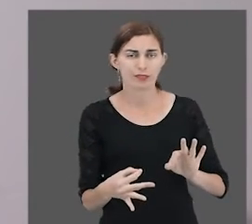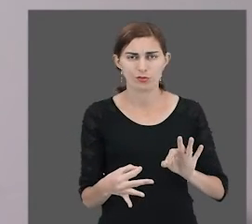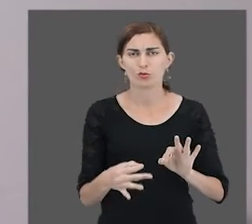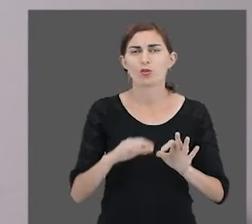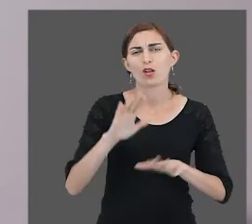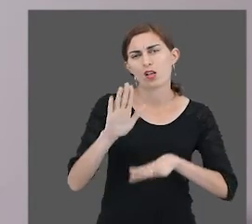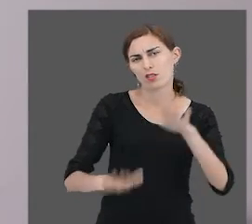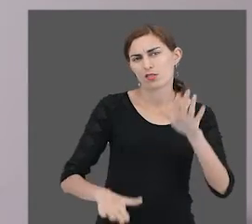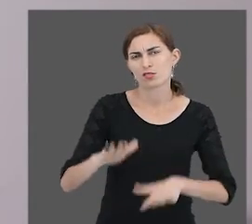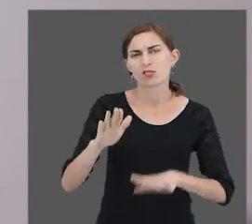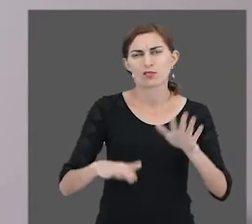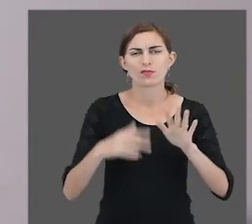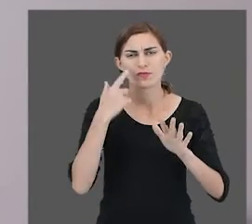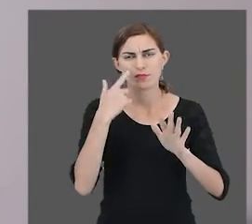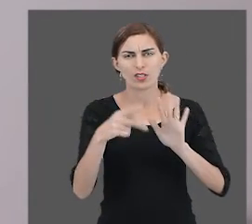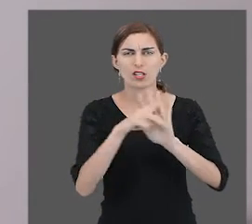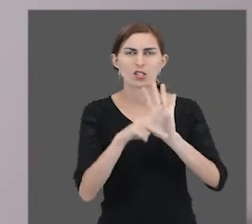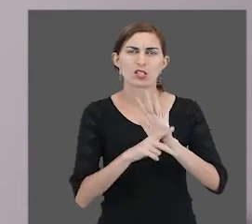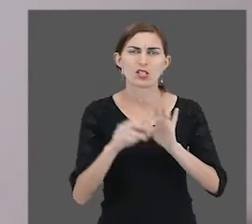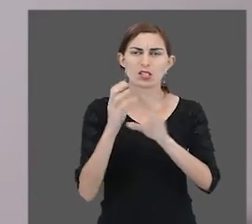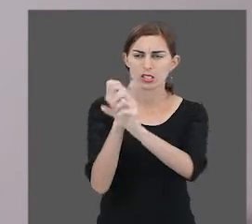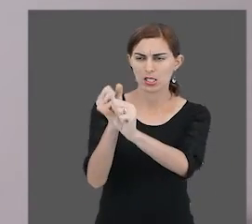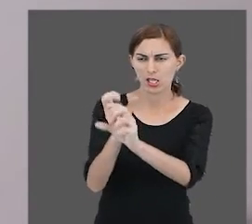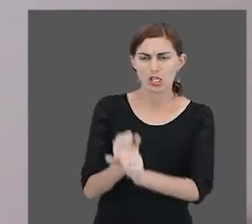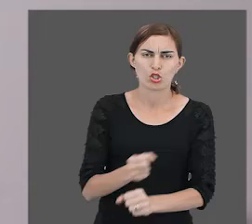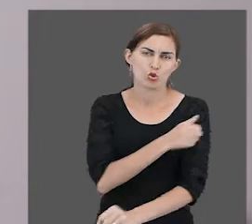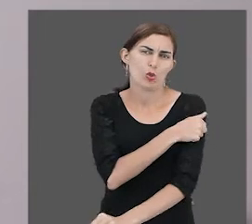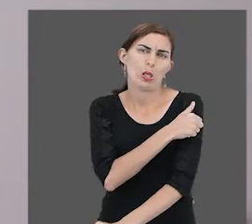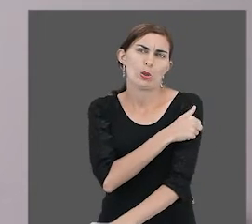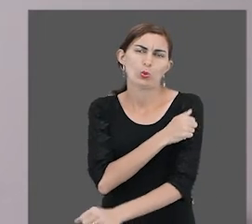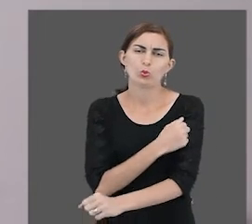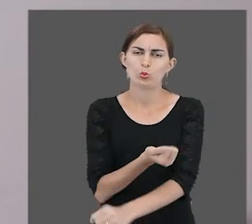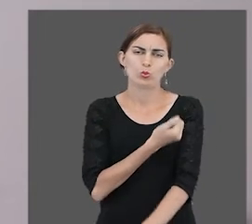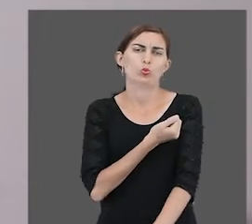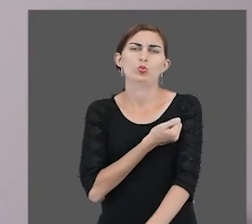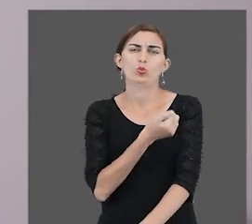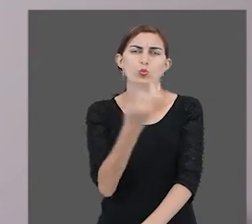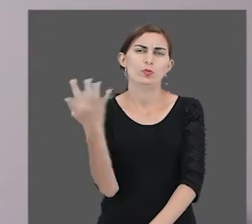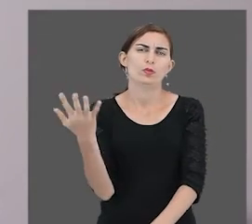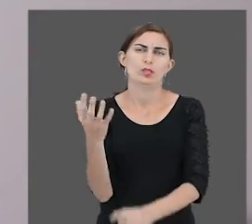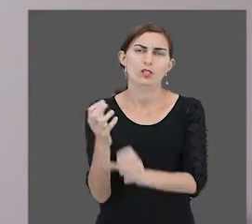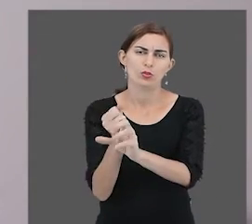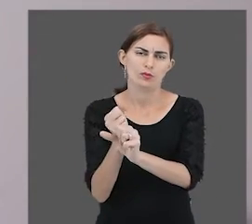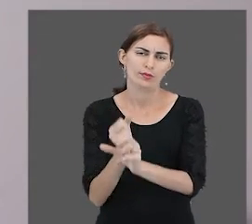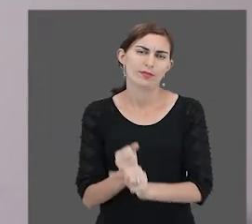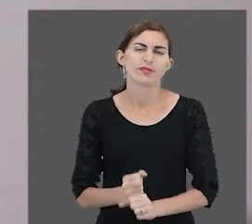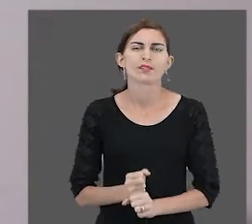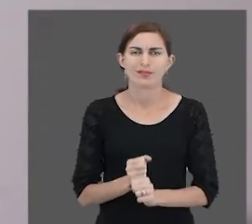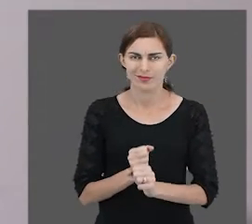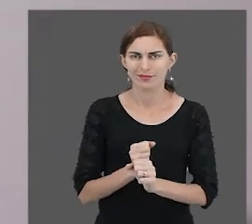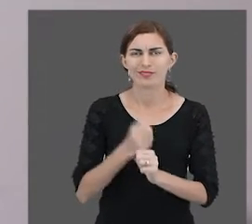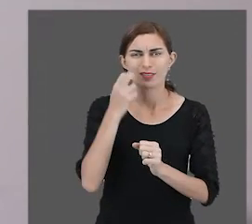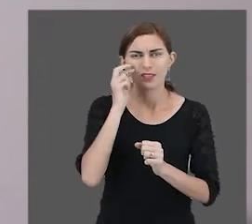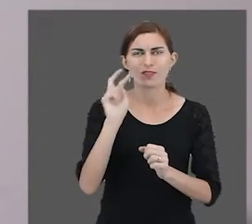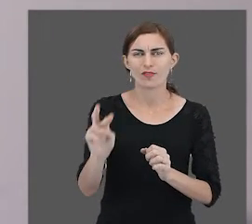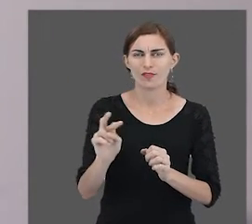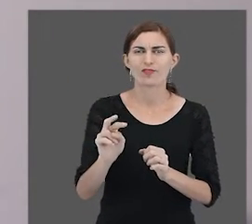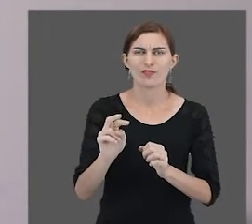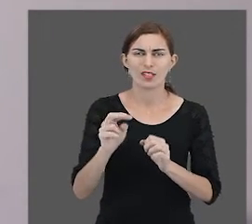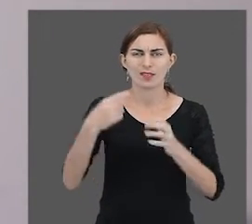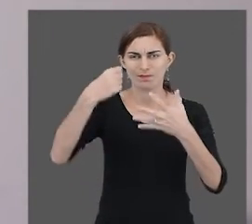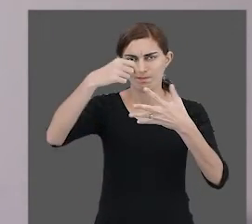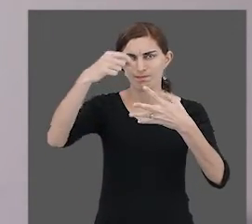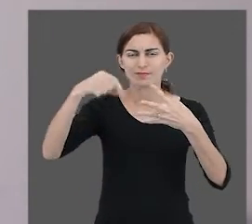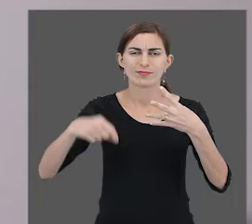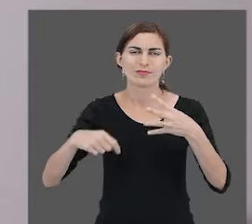Normalmente se dá em cima do censo, do número de alunos, de um critério mais universalizante, você atendeu esses